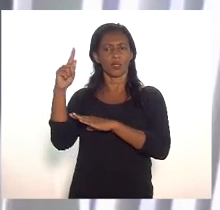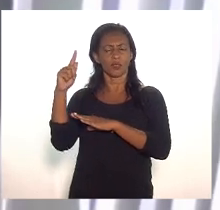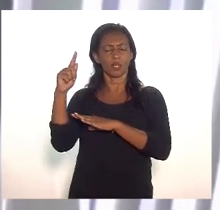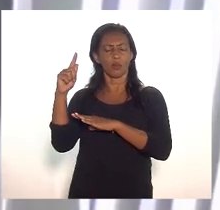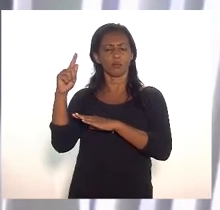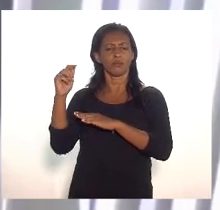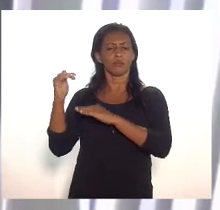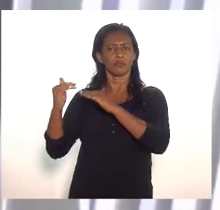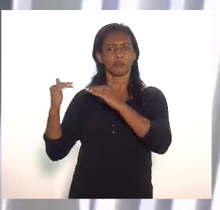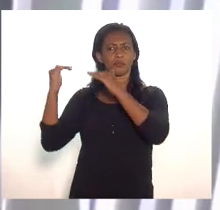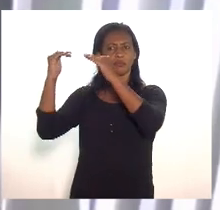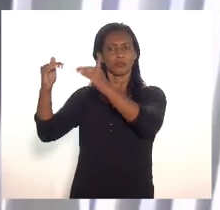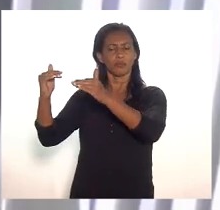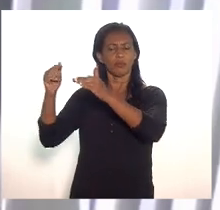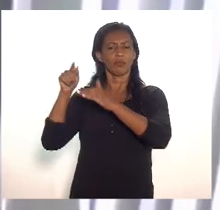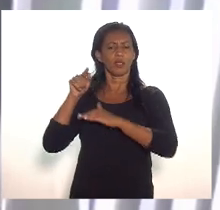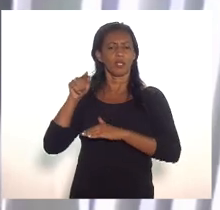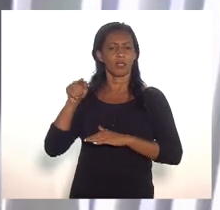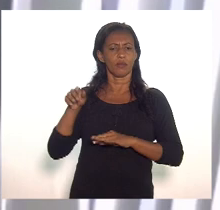de pós-graduação